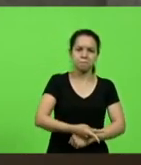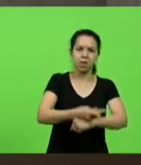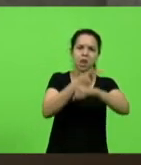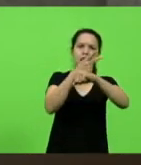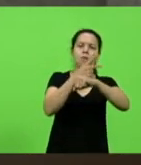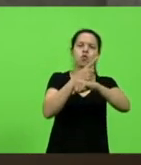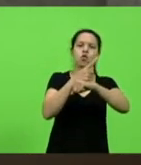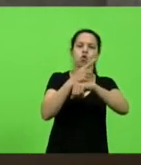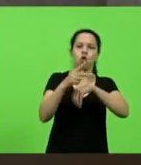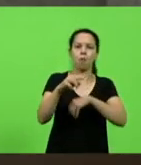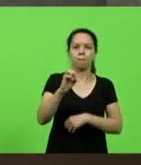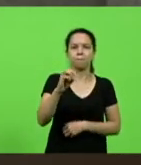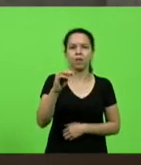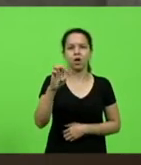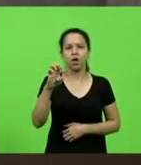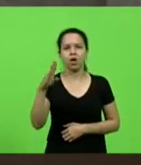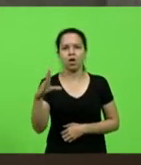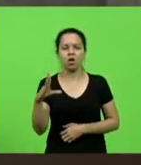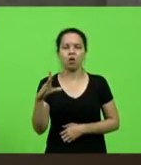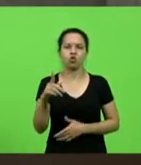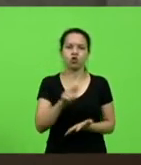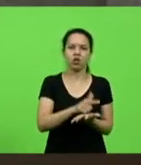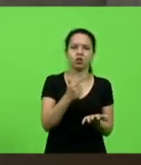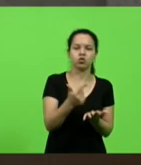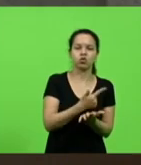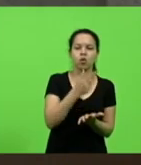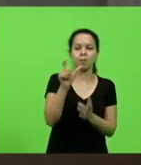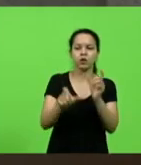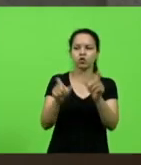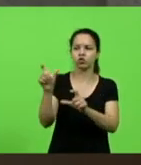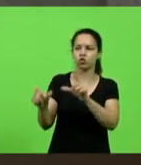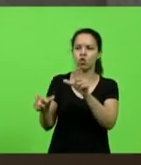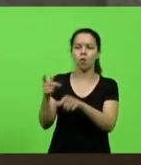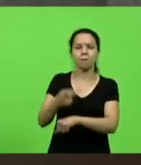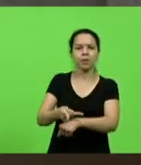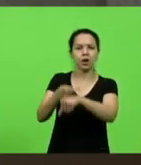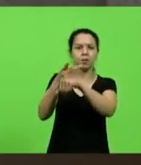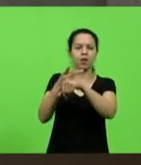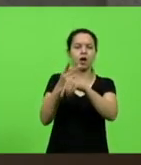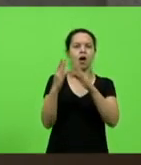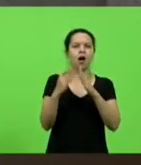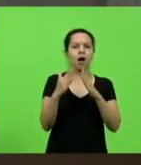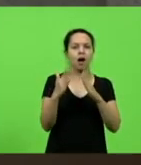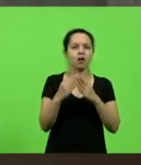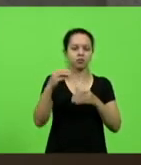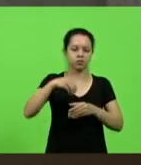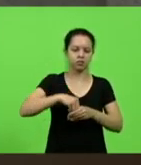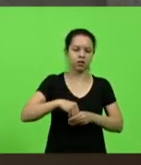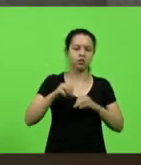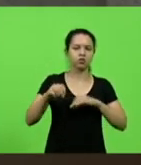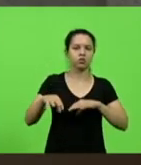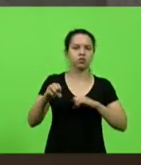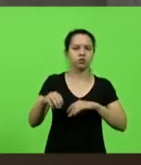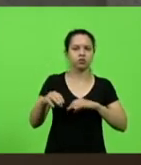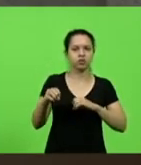que praticaram, que foram ensinadas em suas casas, por suas famílias em homeschooling. Nós podemos